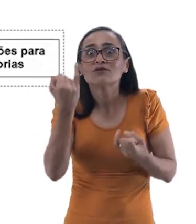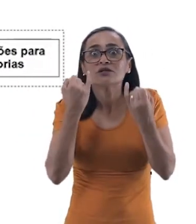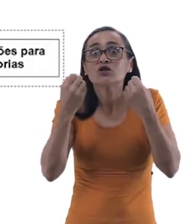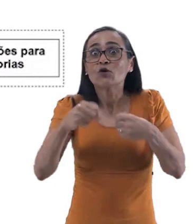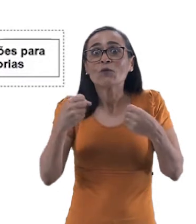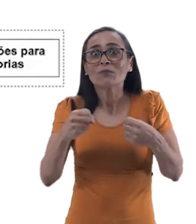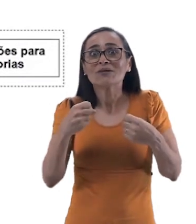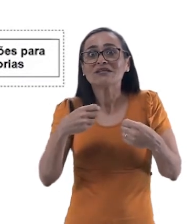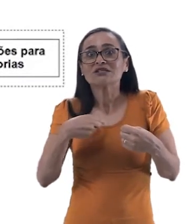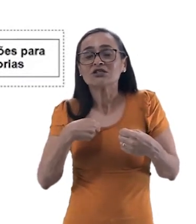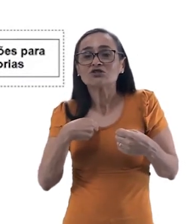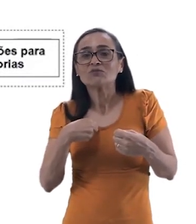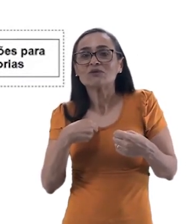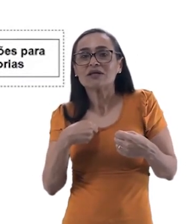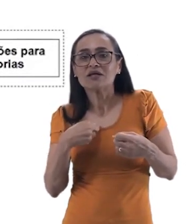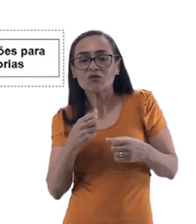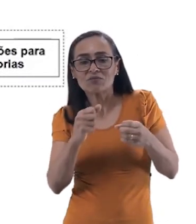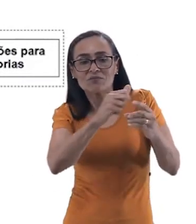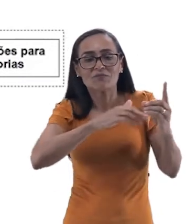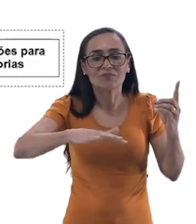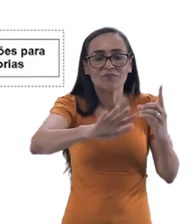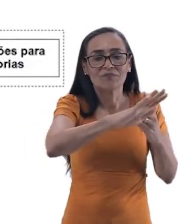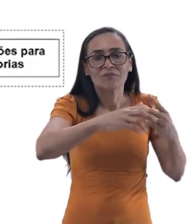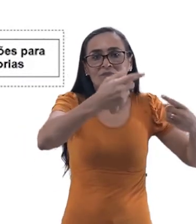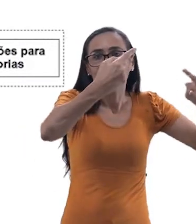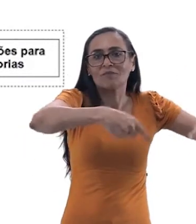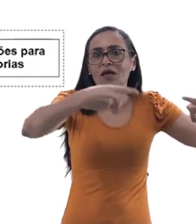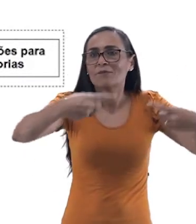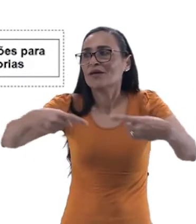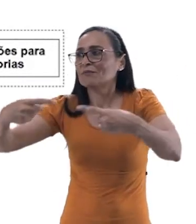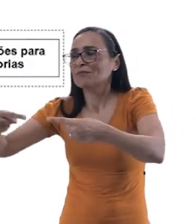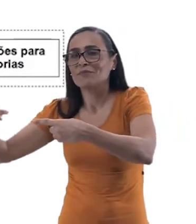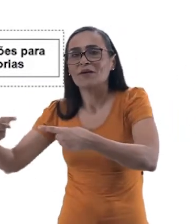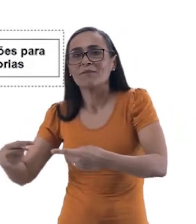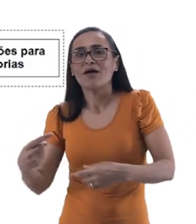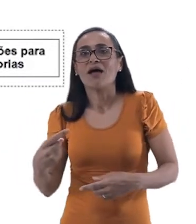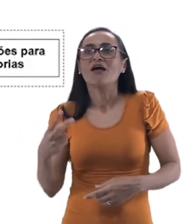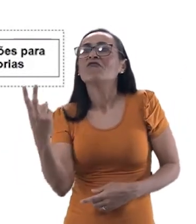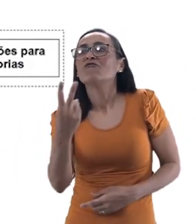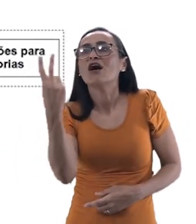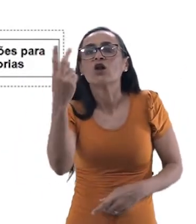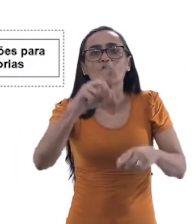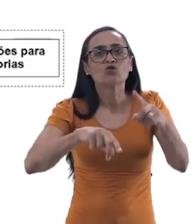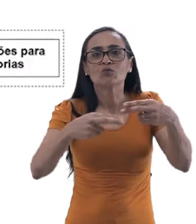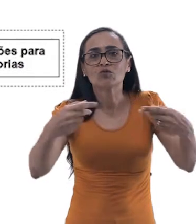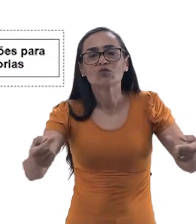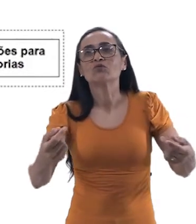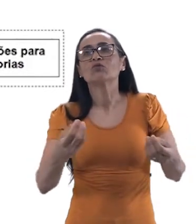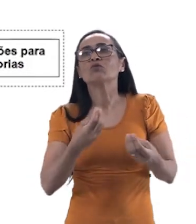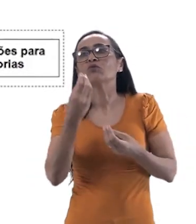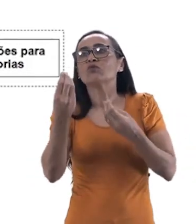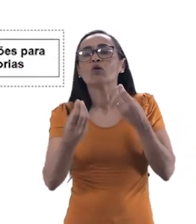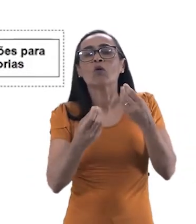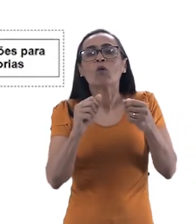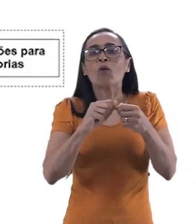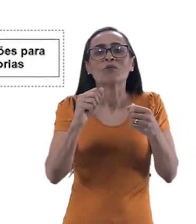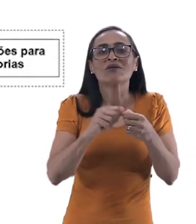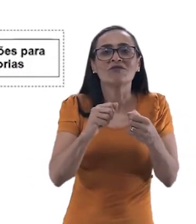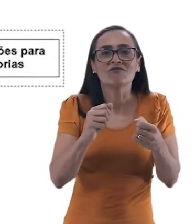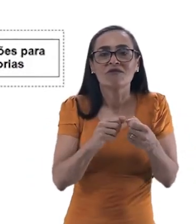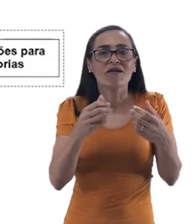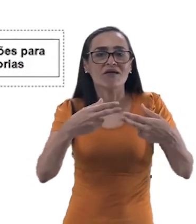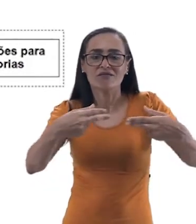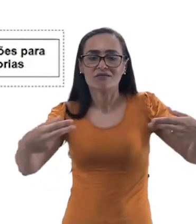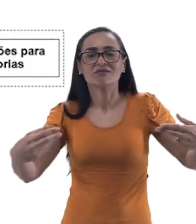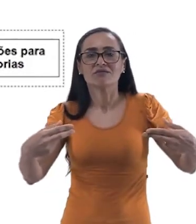preciso para me posicionar no mercado, para gerar competitividade, como, por exemplo, preço, desempenho